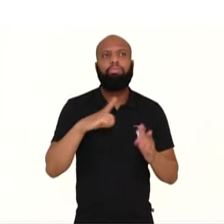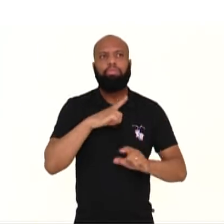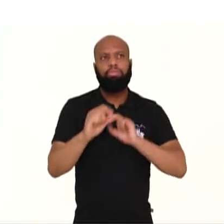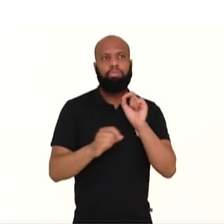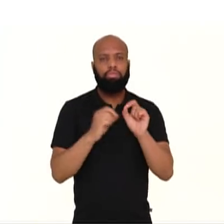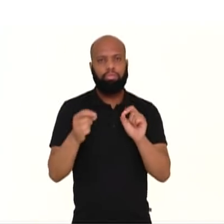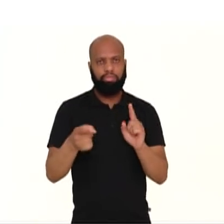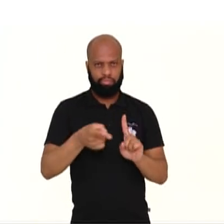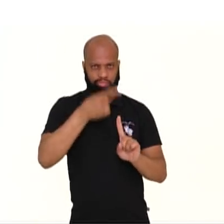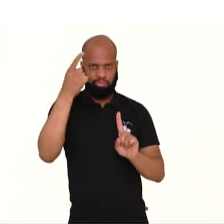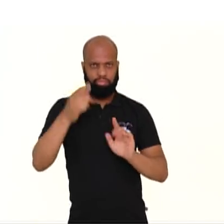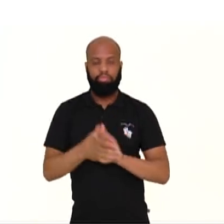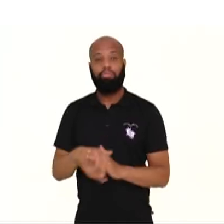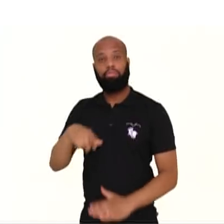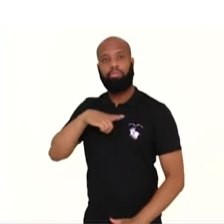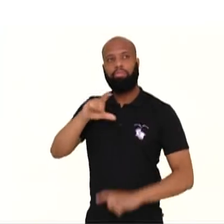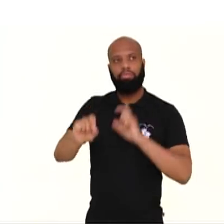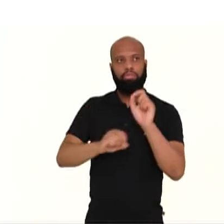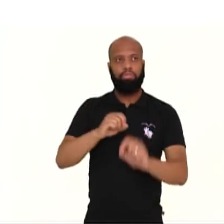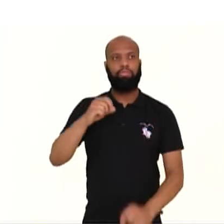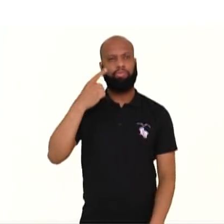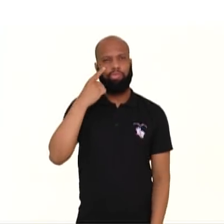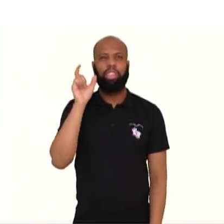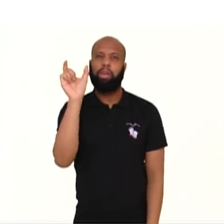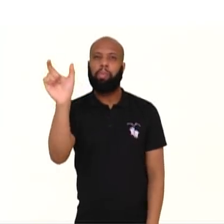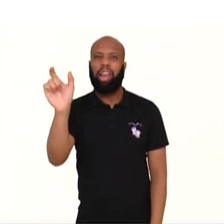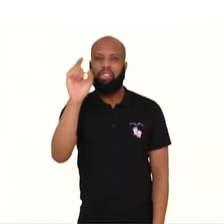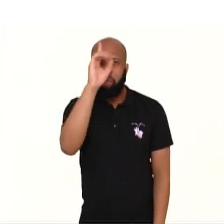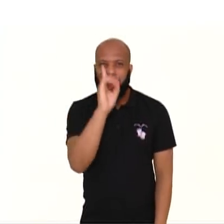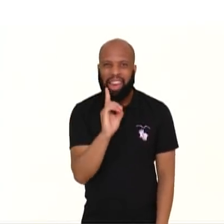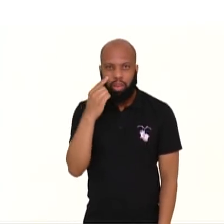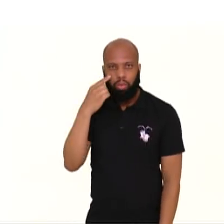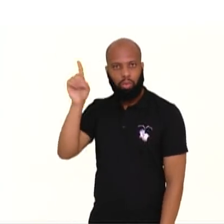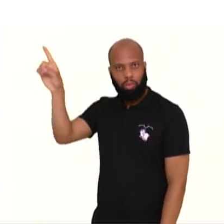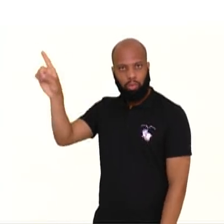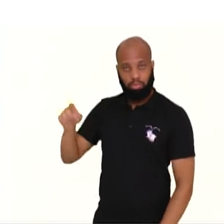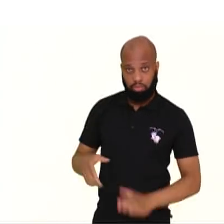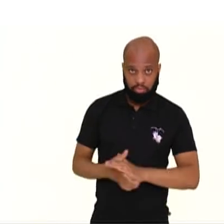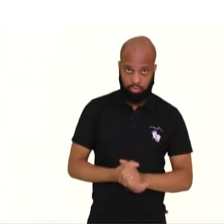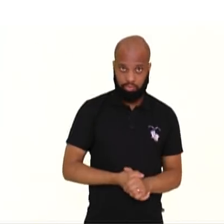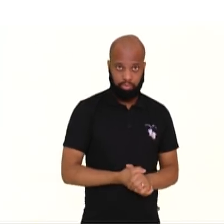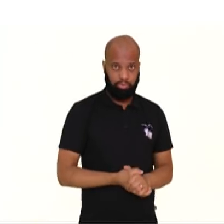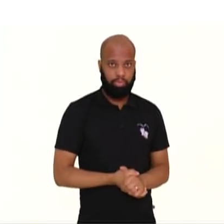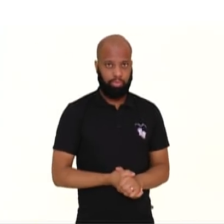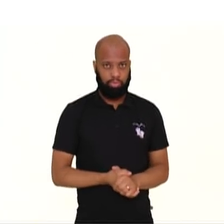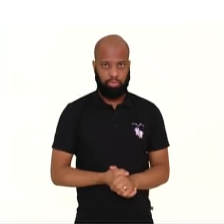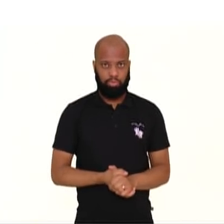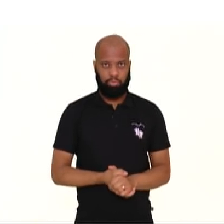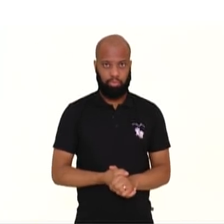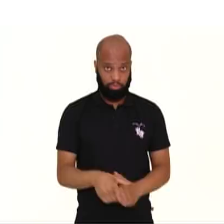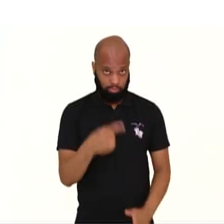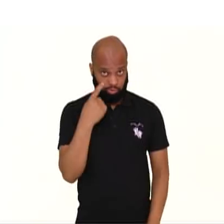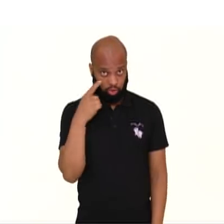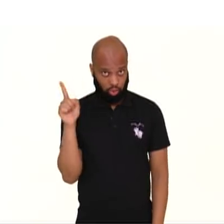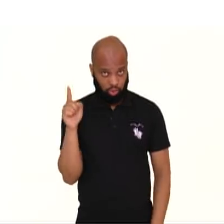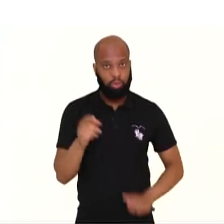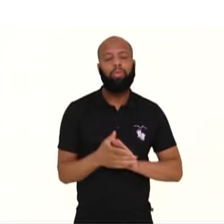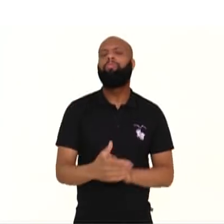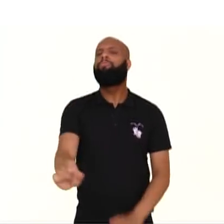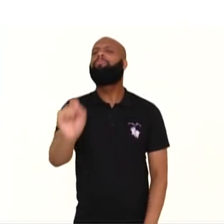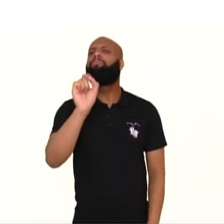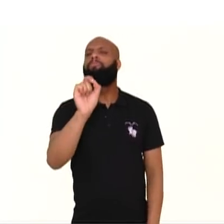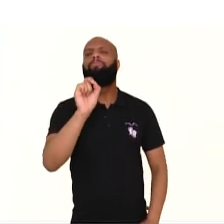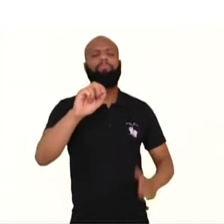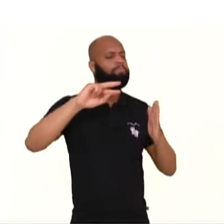primeiro slide, o professor colocou aqui politeístas, que é como nós chamamos a religião dos